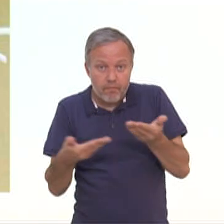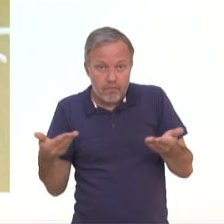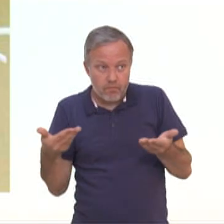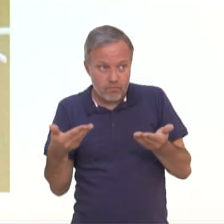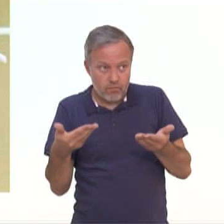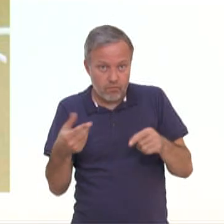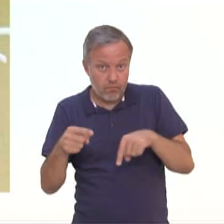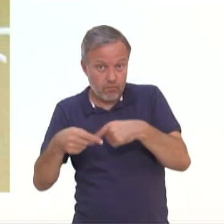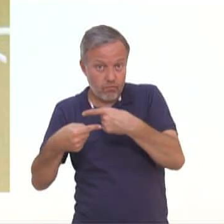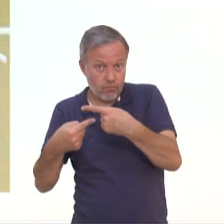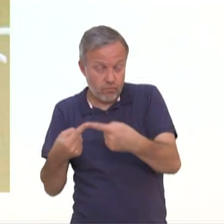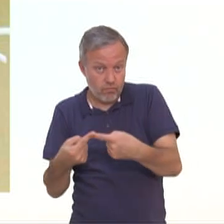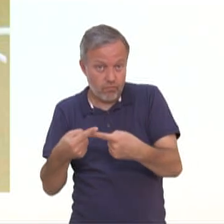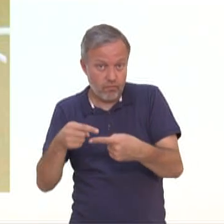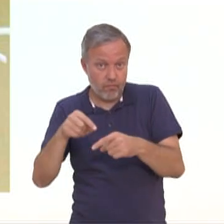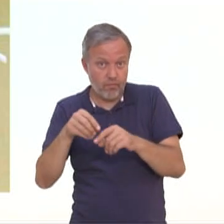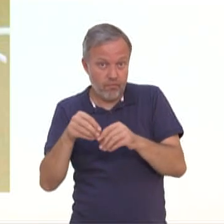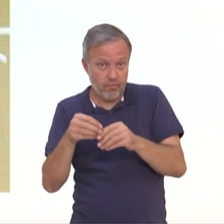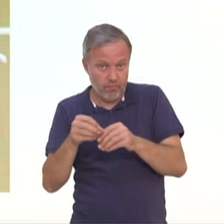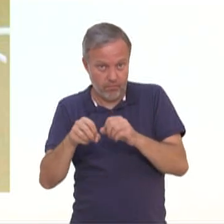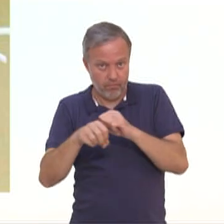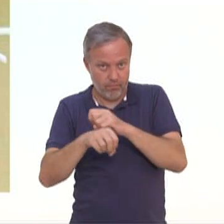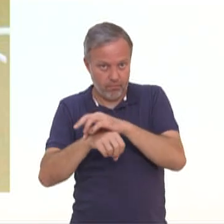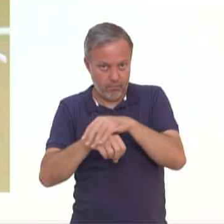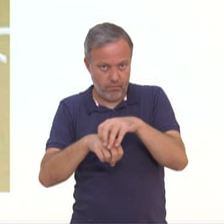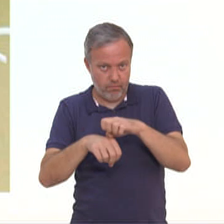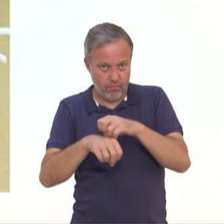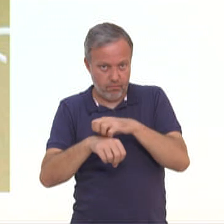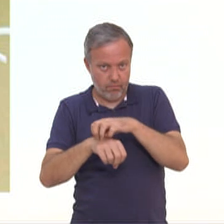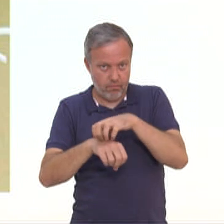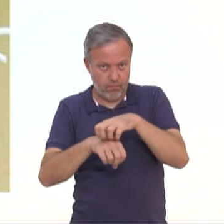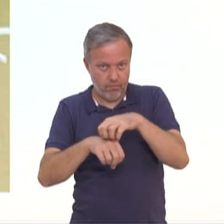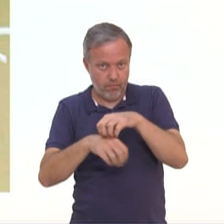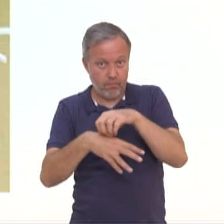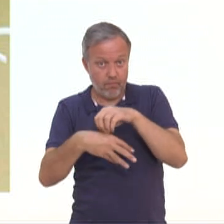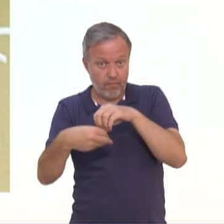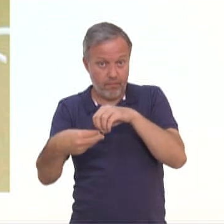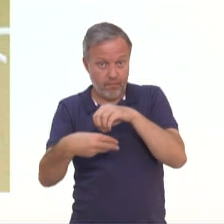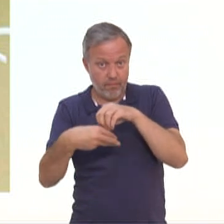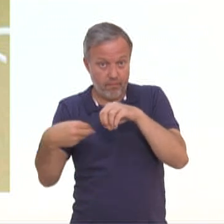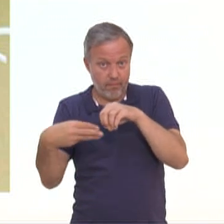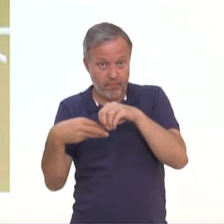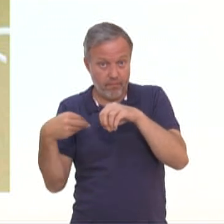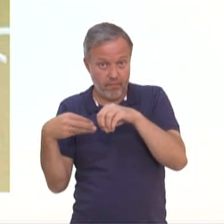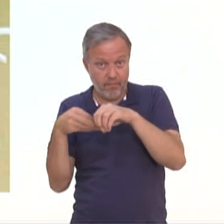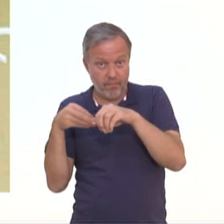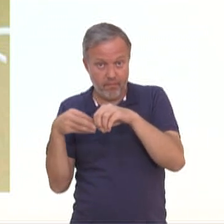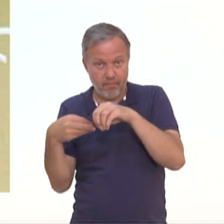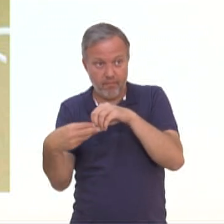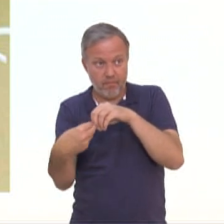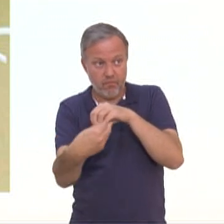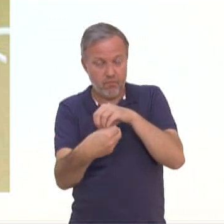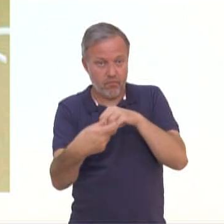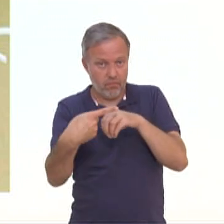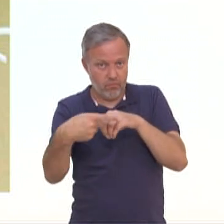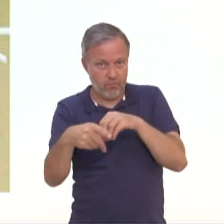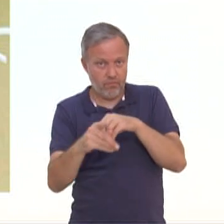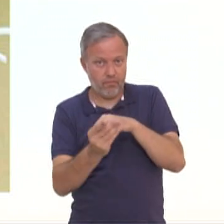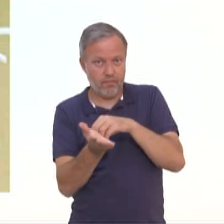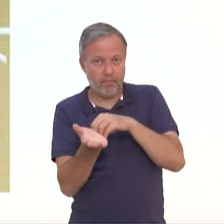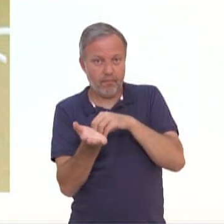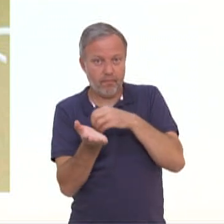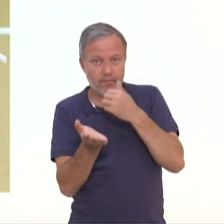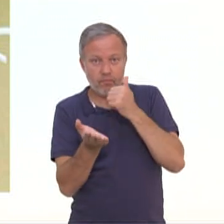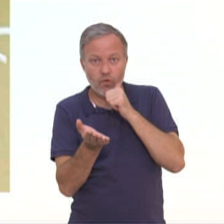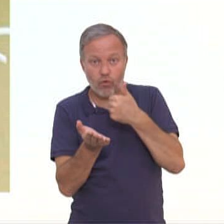germina, formando um outro funguinho, zigomiceto, que vai produzir esporângios e esporos. Então, no seu pão, eles podem estar fazendo